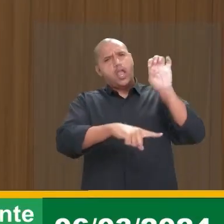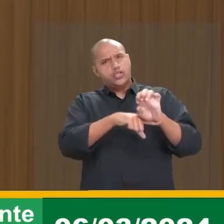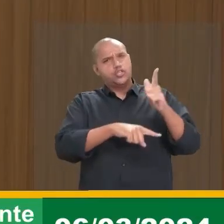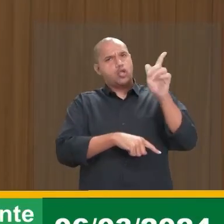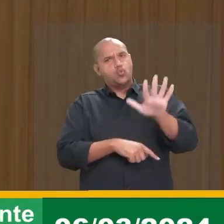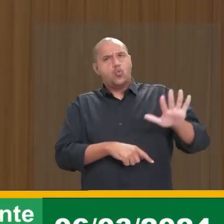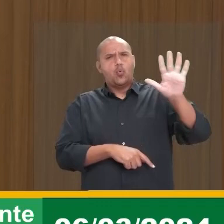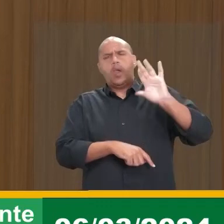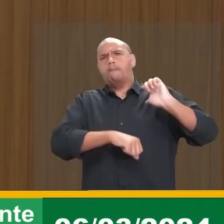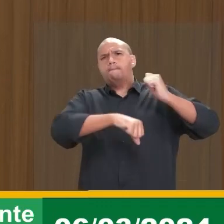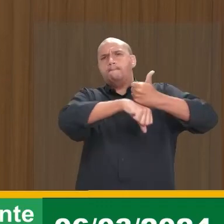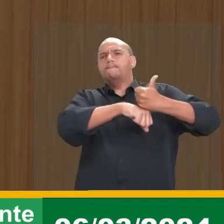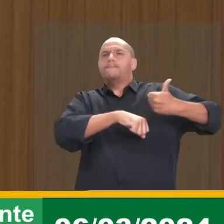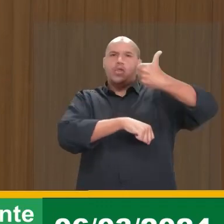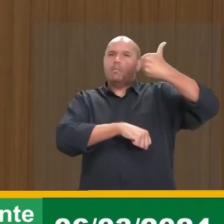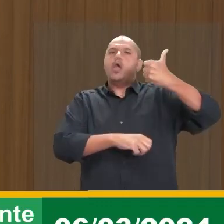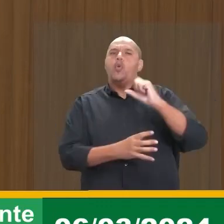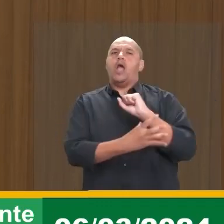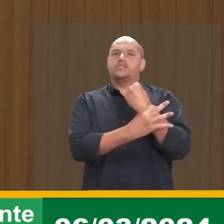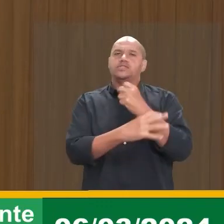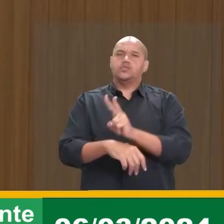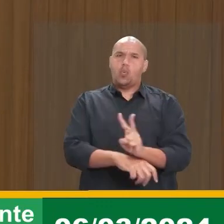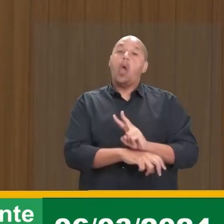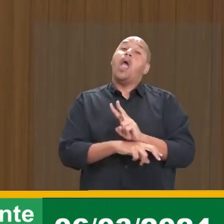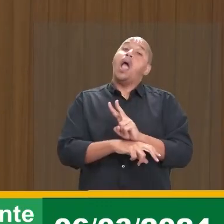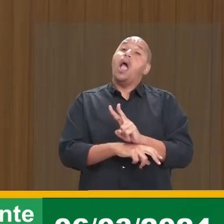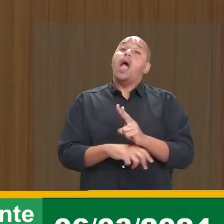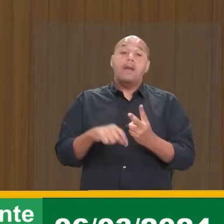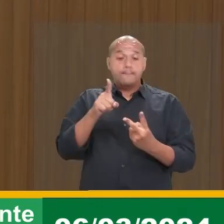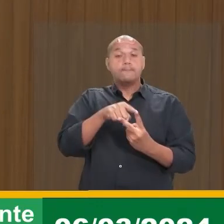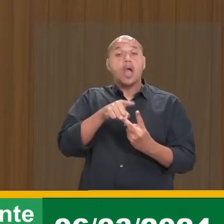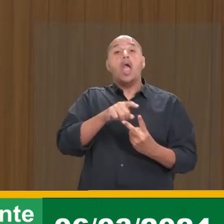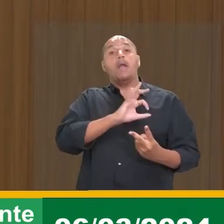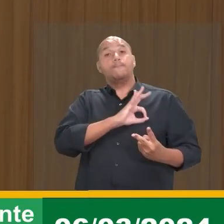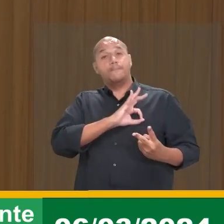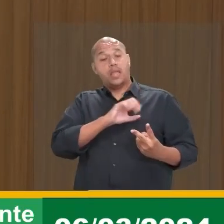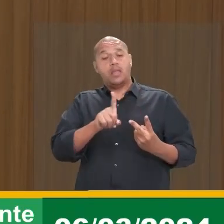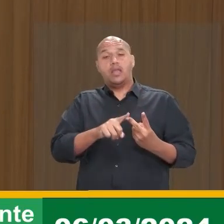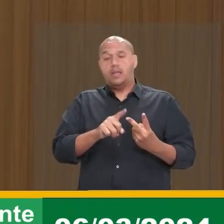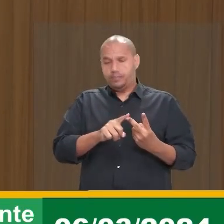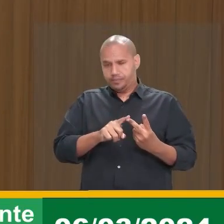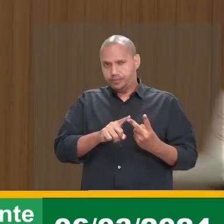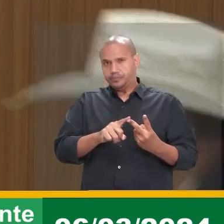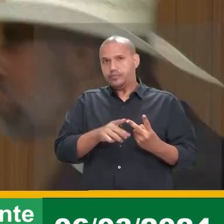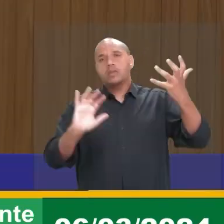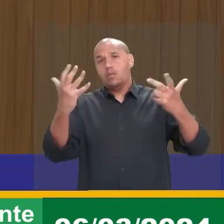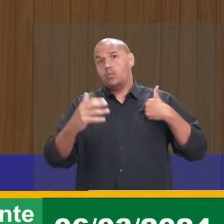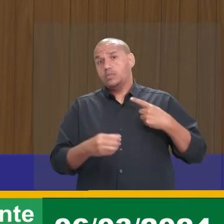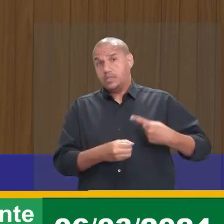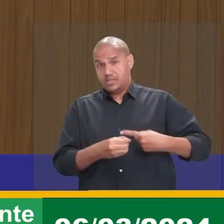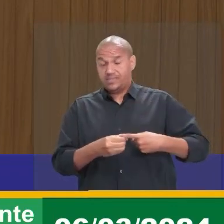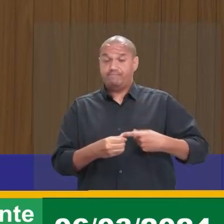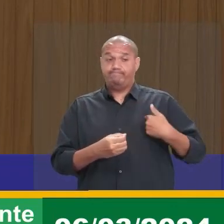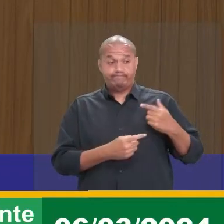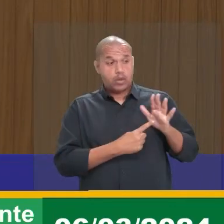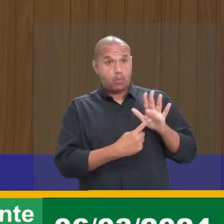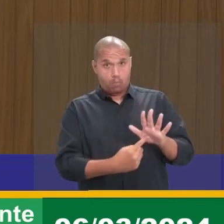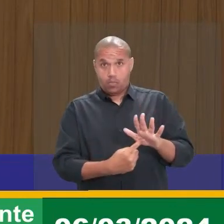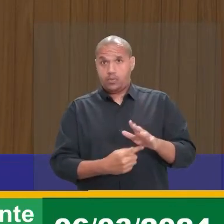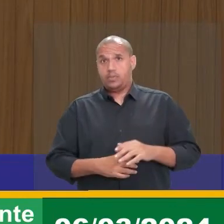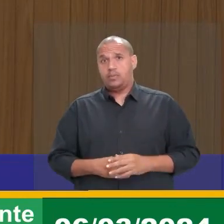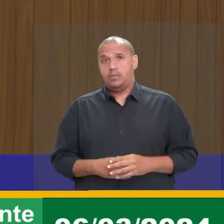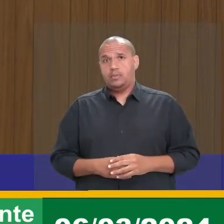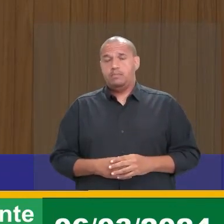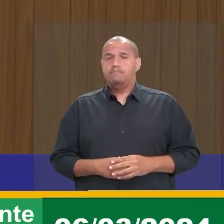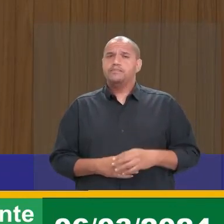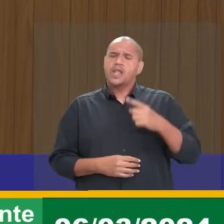Pública deve-se aos nossos Bombeiros Militares policiais civis e a nossa gloriosa Polícia Militar do Estado de Goiás Gugu Nader abordou a